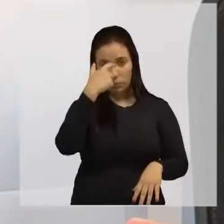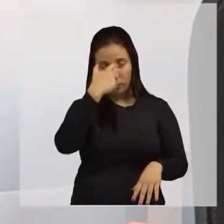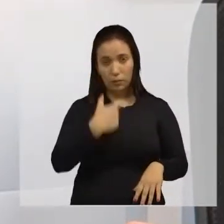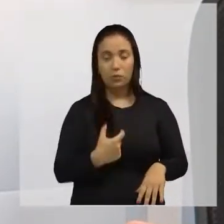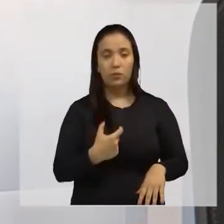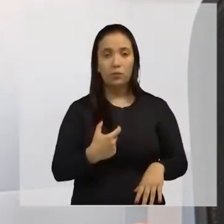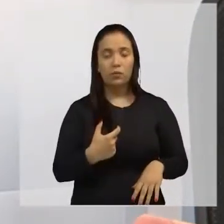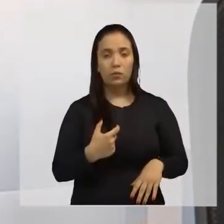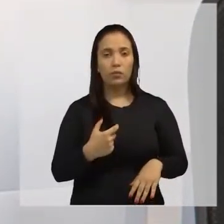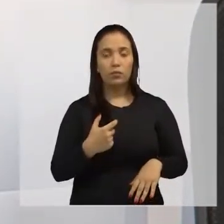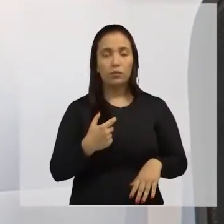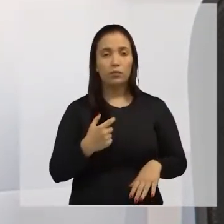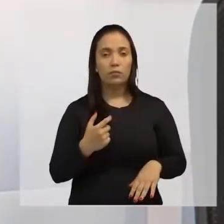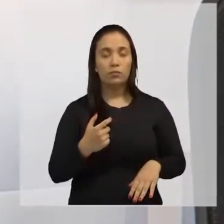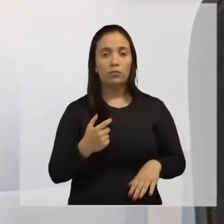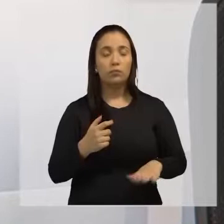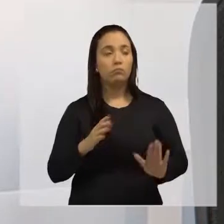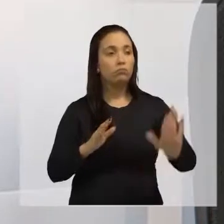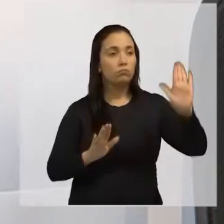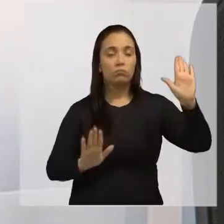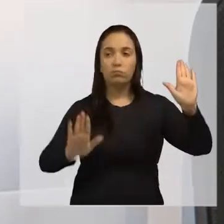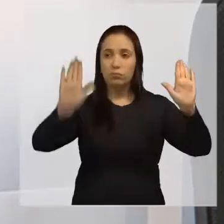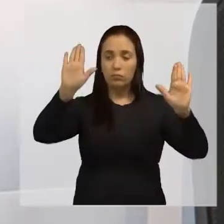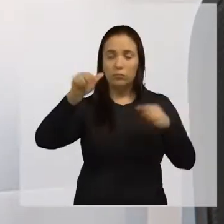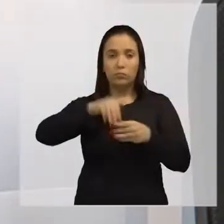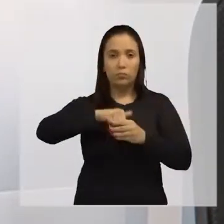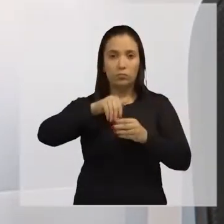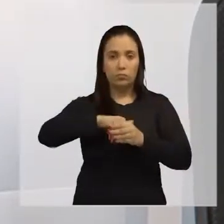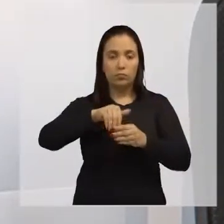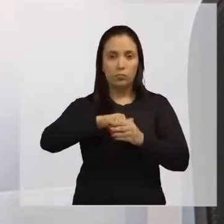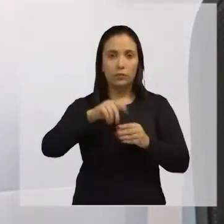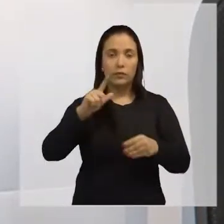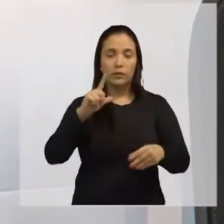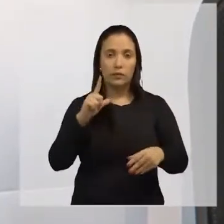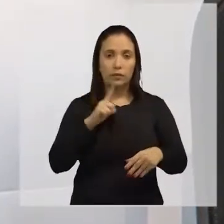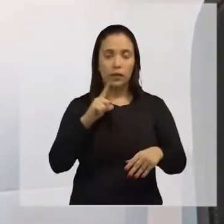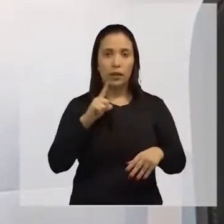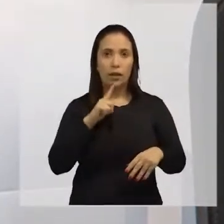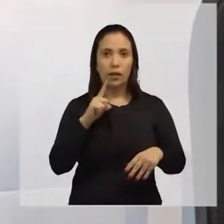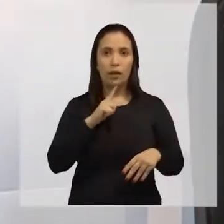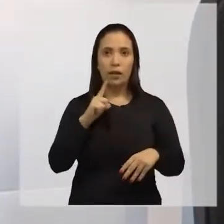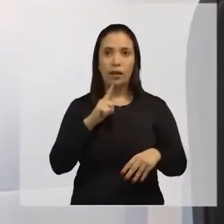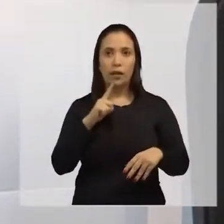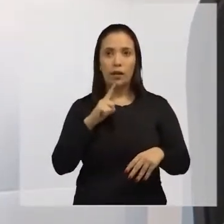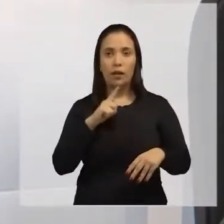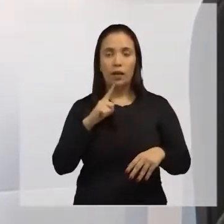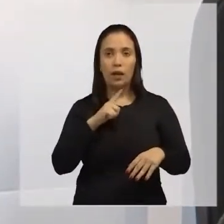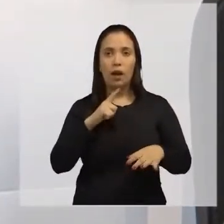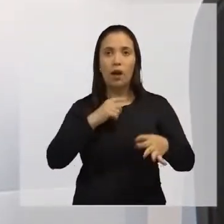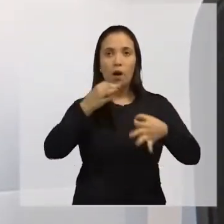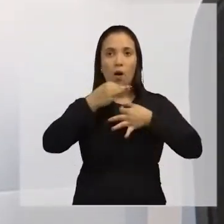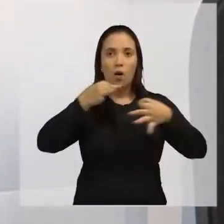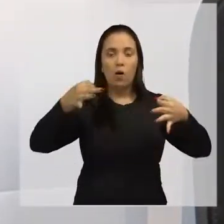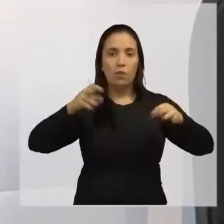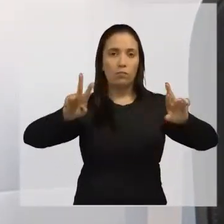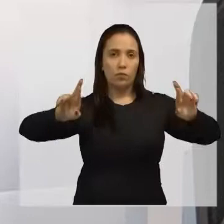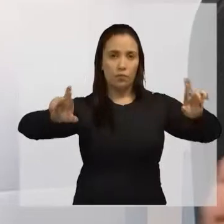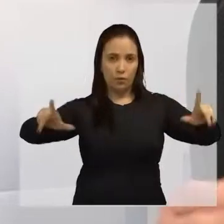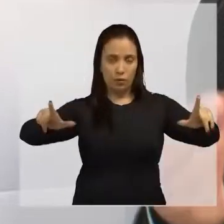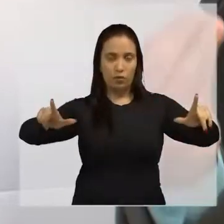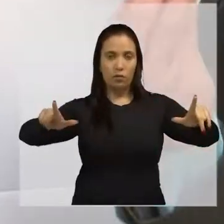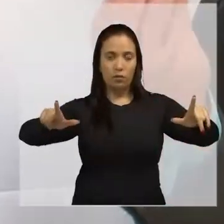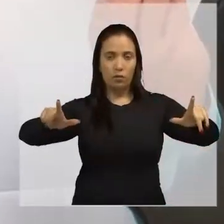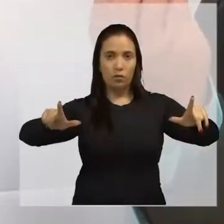duas candidaturas que, na minha avaliação, já estão polarizando, que têm temperamentos mais semelhantes do que diferentes,